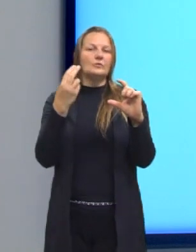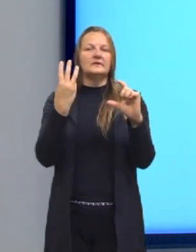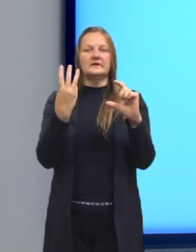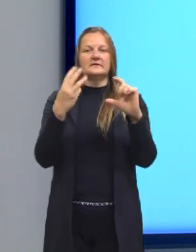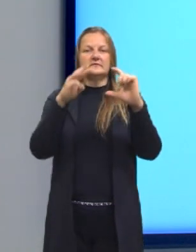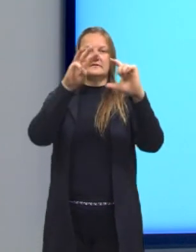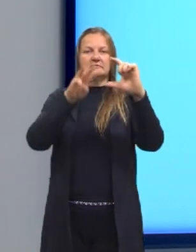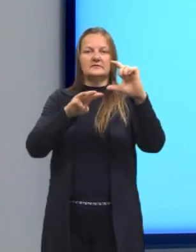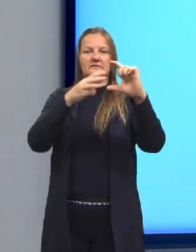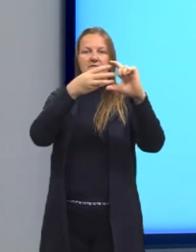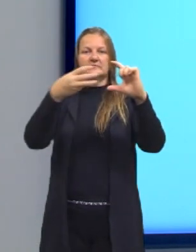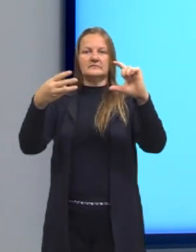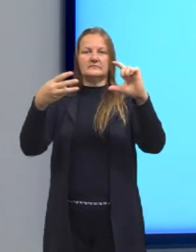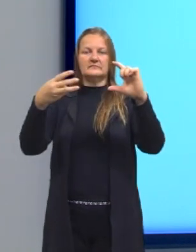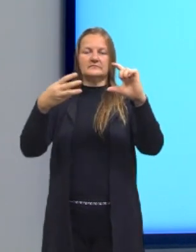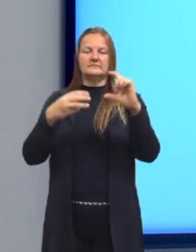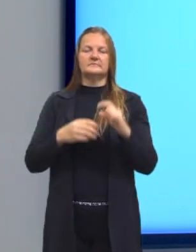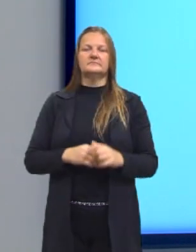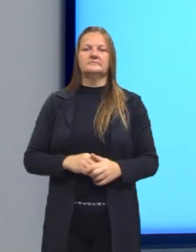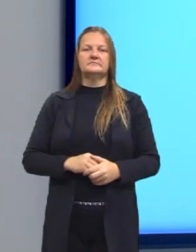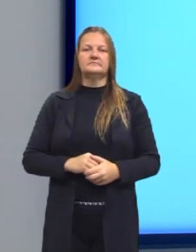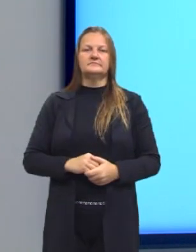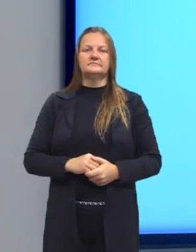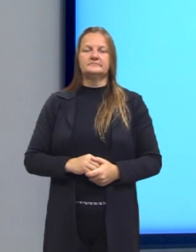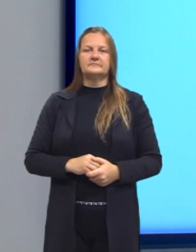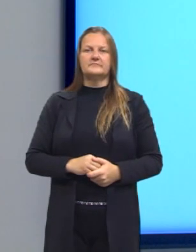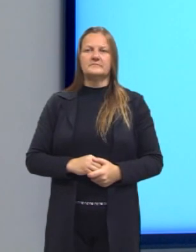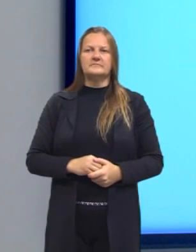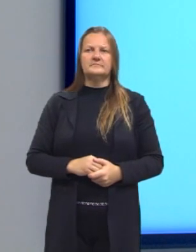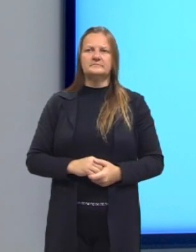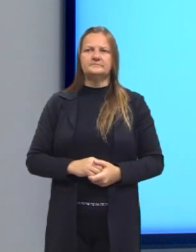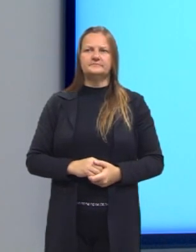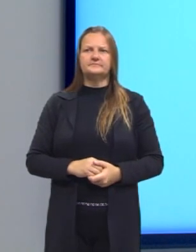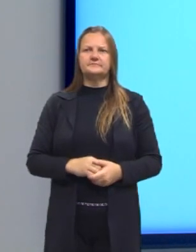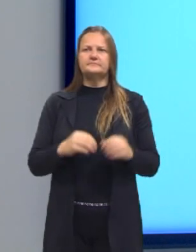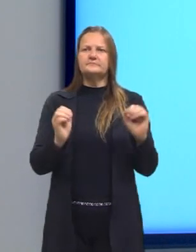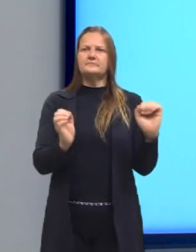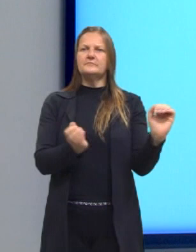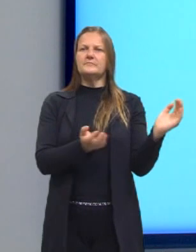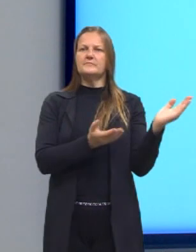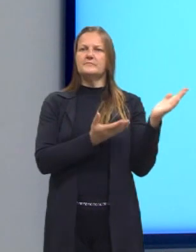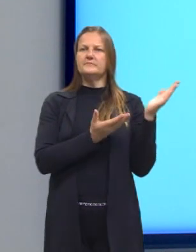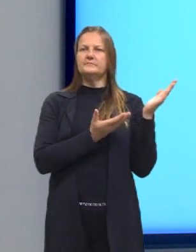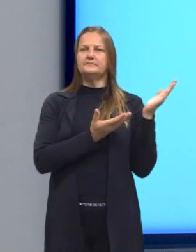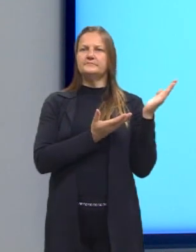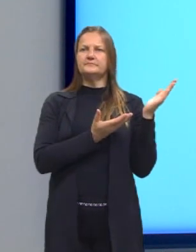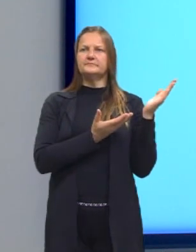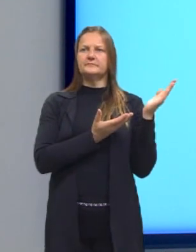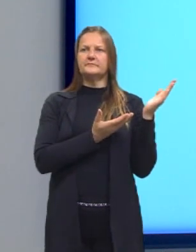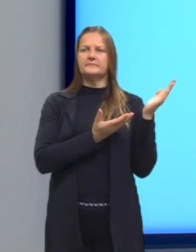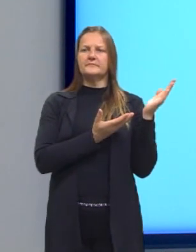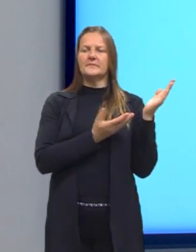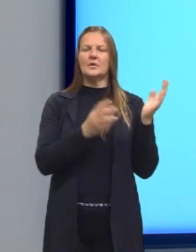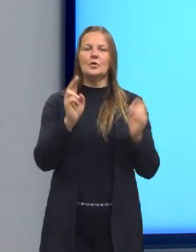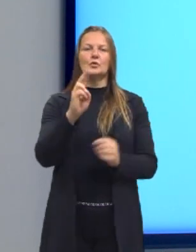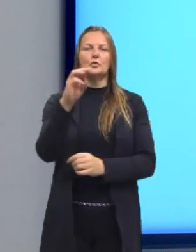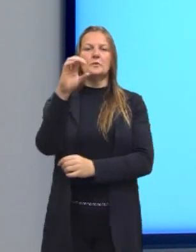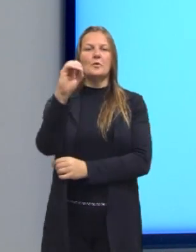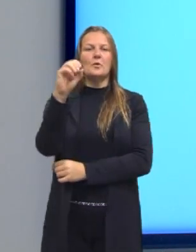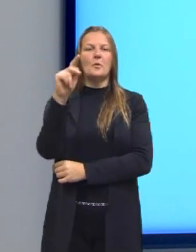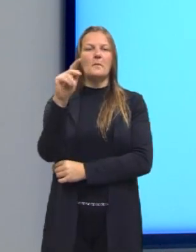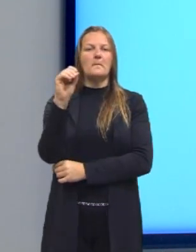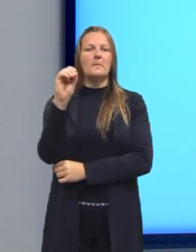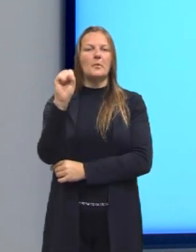três linhas e três colunas e por fim aqui a matriz oposta né O que que seria